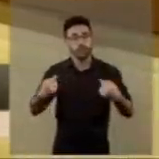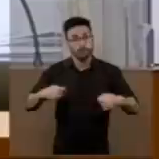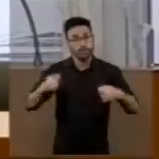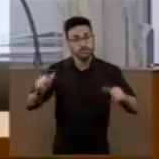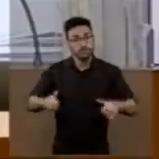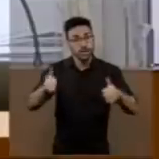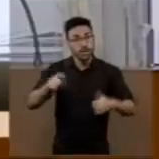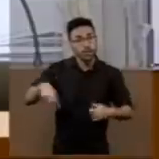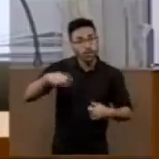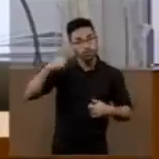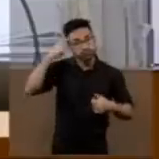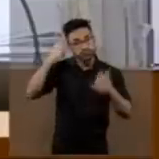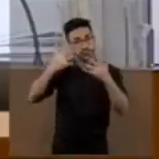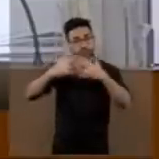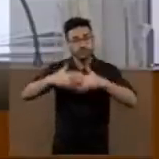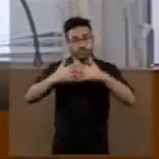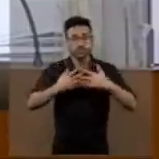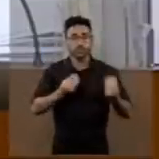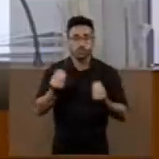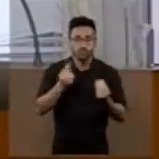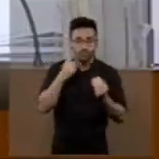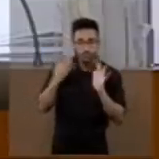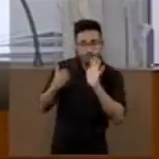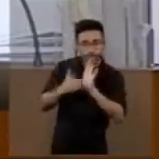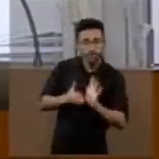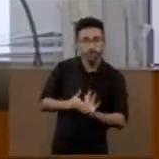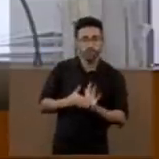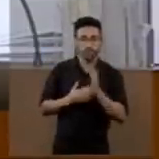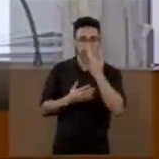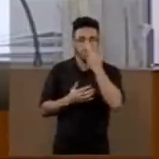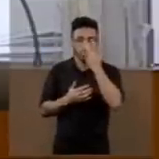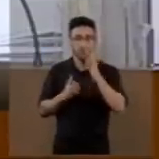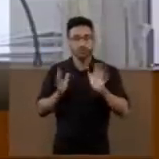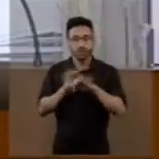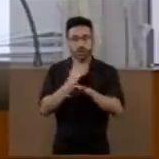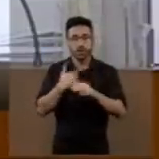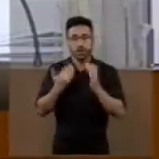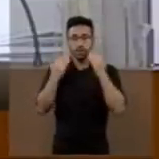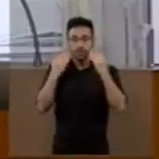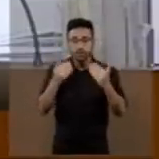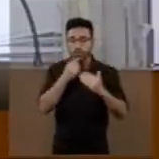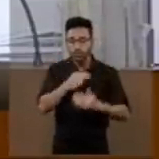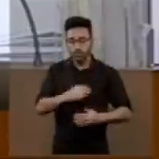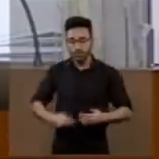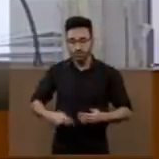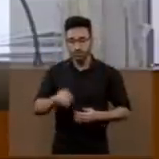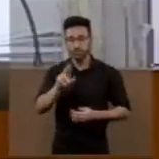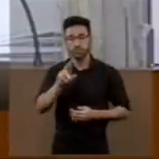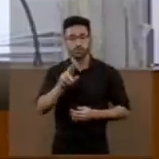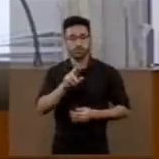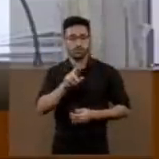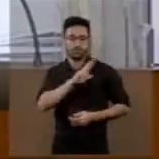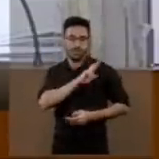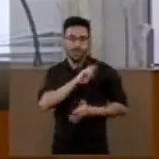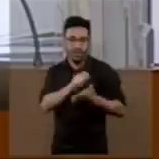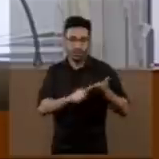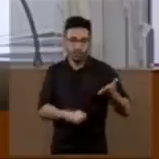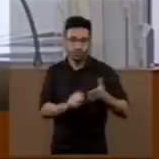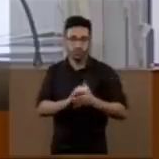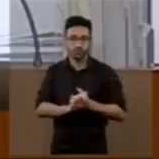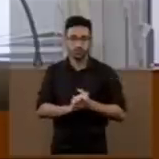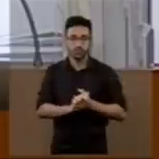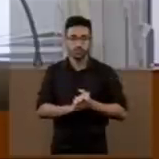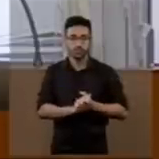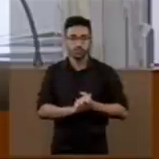melhor reflexão sobre a proposta de interpretação que foi apresentada pelo ministro relator, o que me pareceu, num